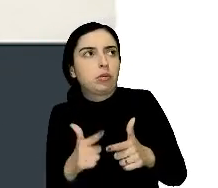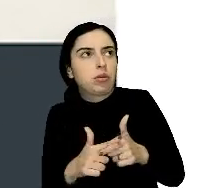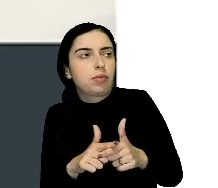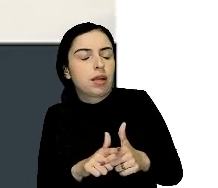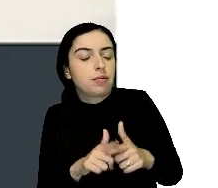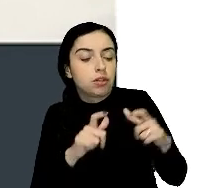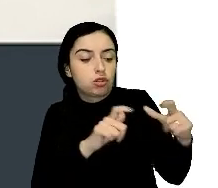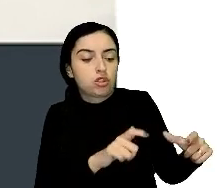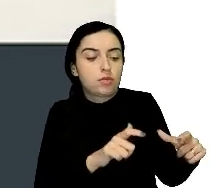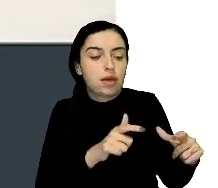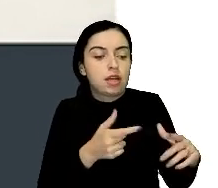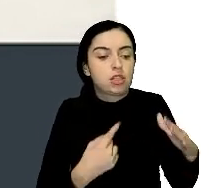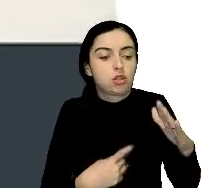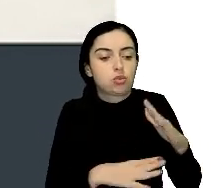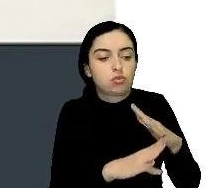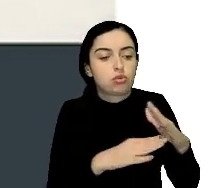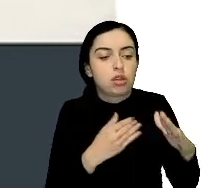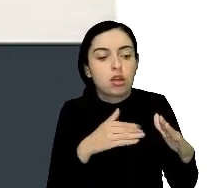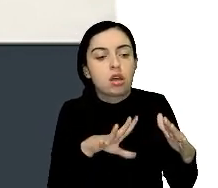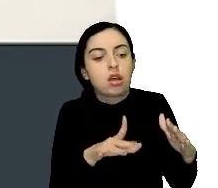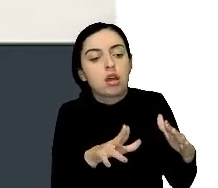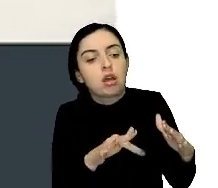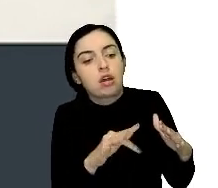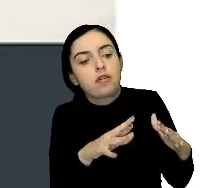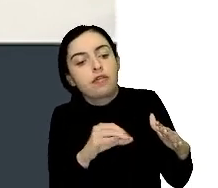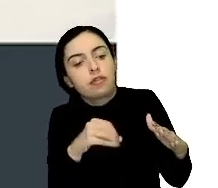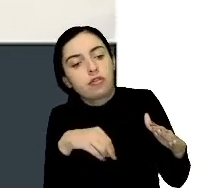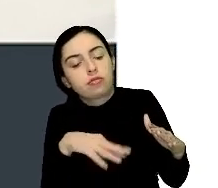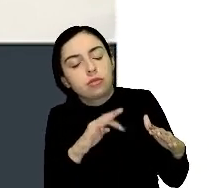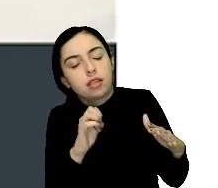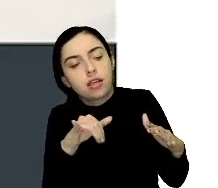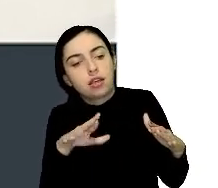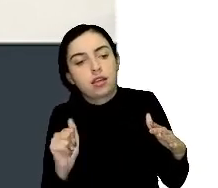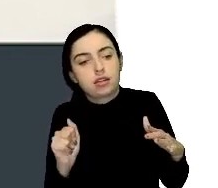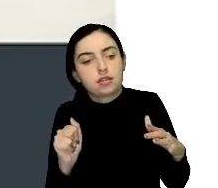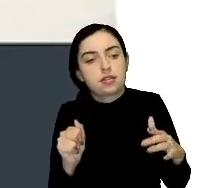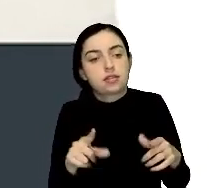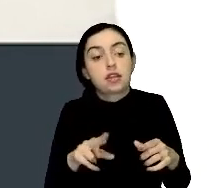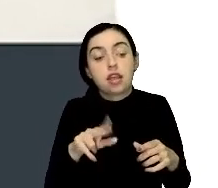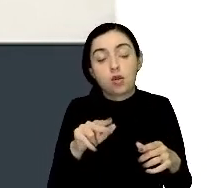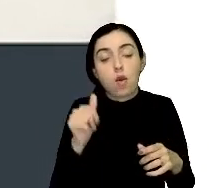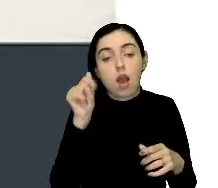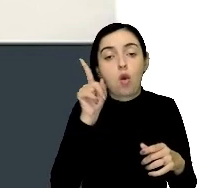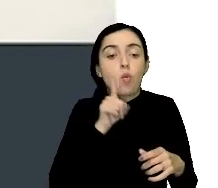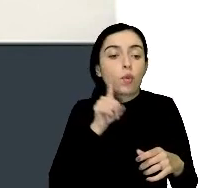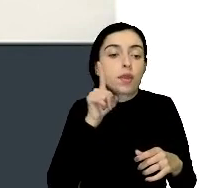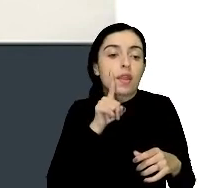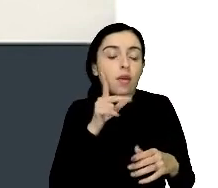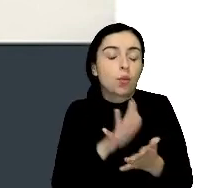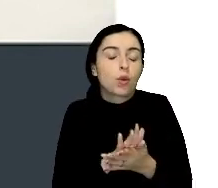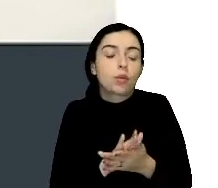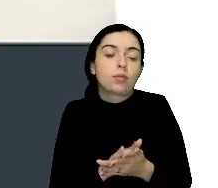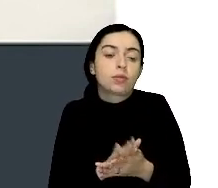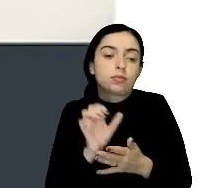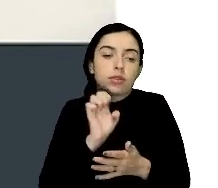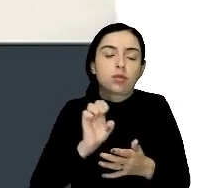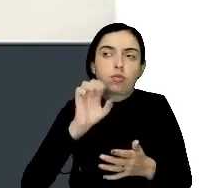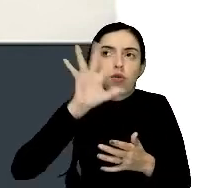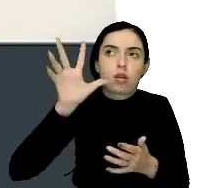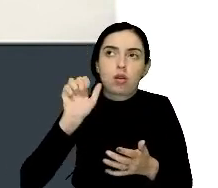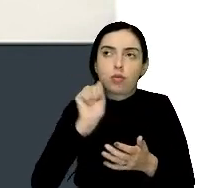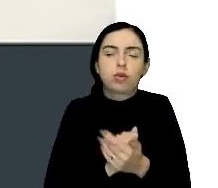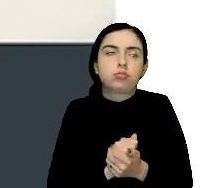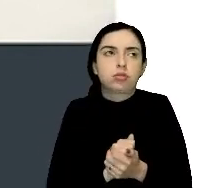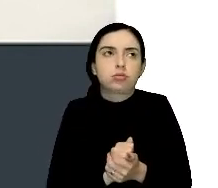Brasil, assim como aconteceu na Europa, você cria um controle coletivo. Então você poderia criar